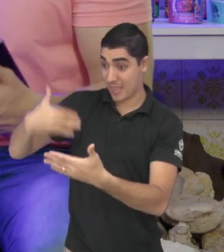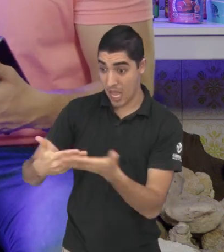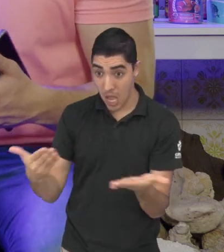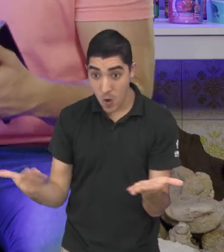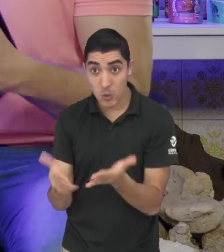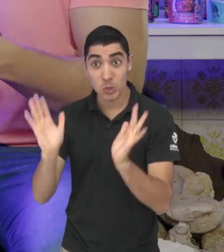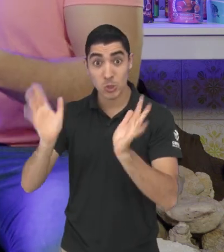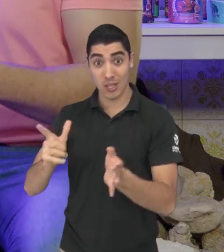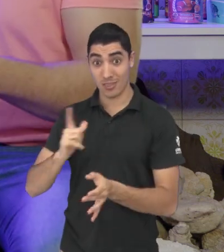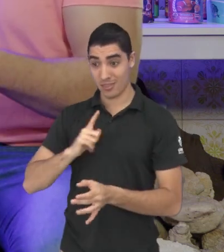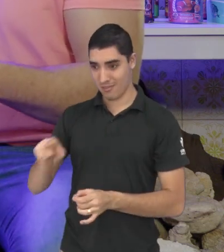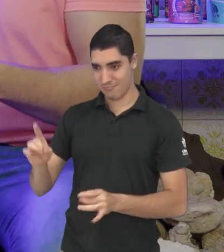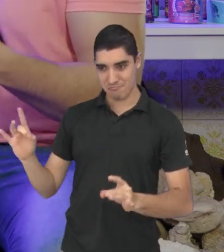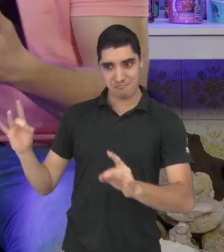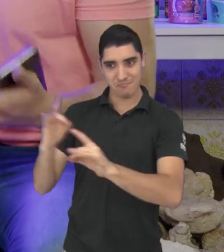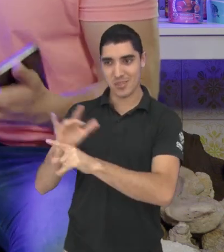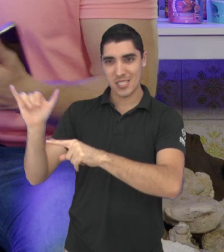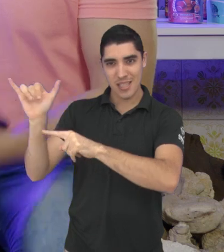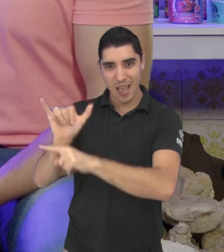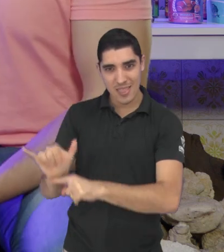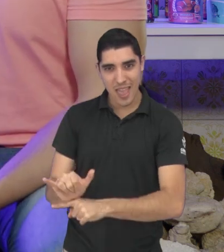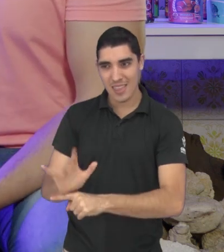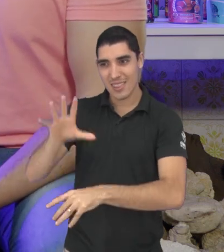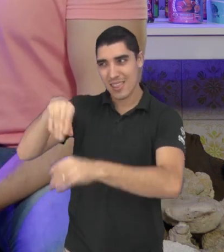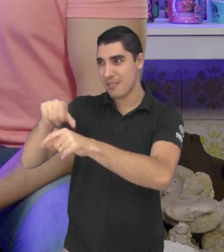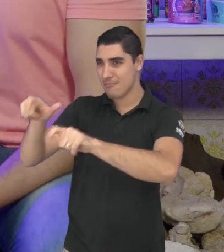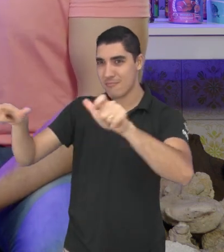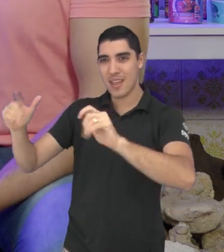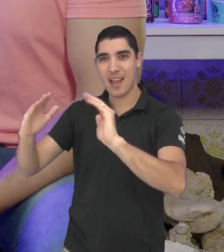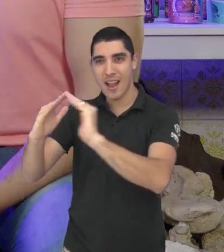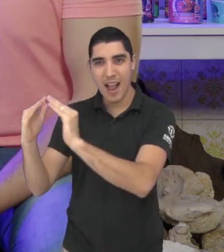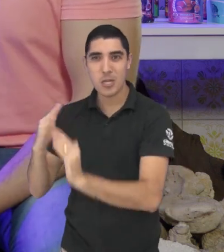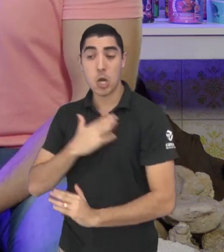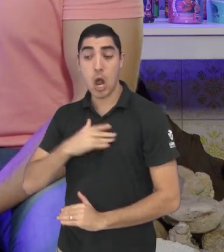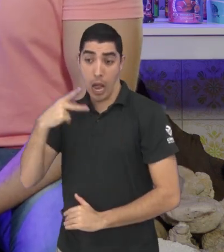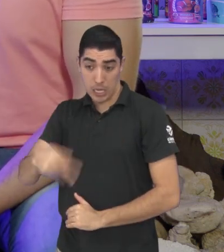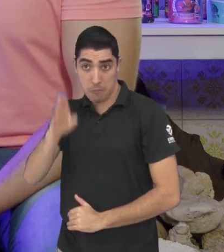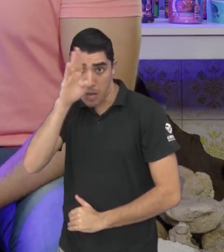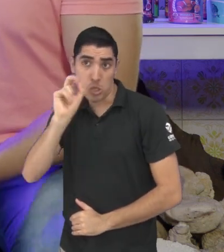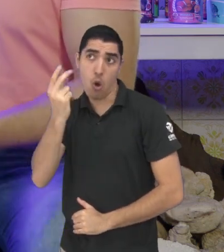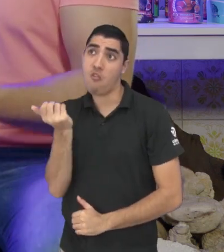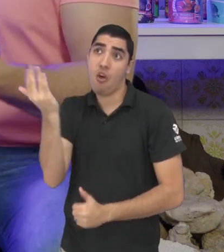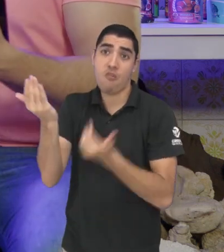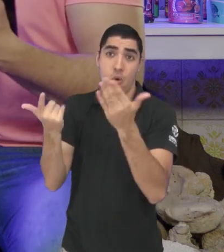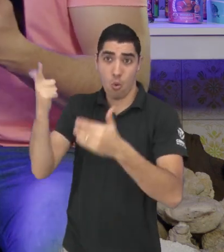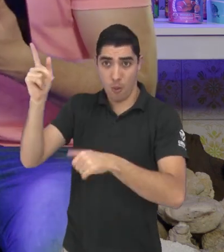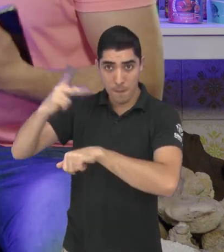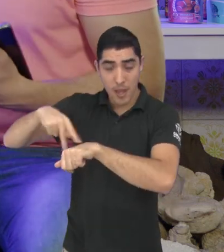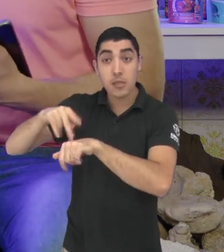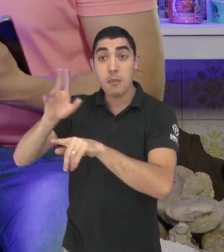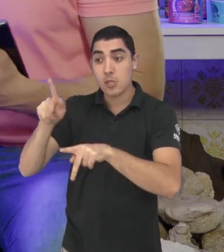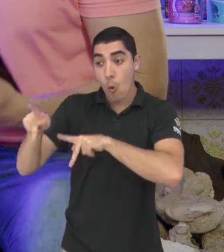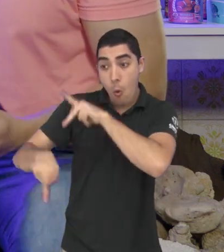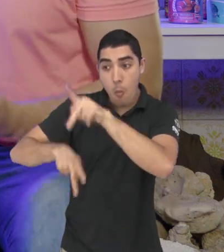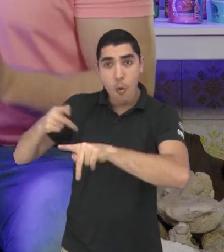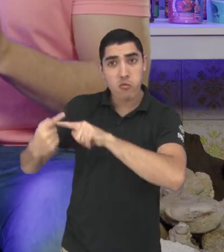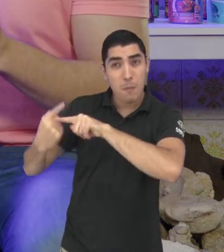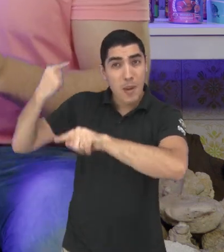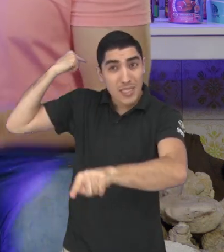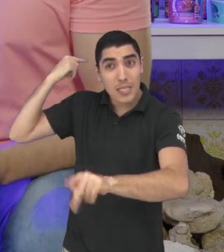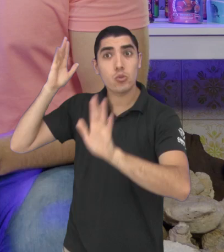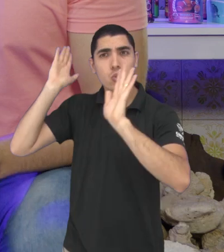nessas técnicas que são postas em prática dentro das casas, seja no Brasil ou fora do Brasil, muitas populações antigas